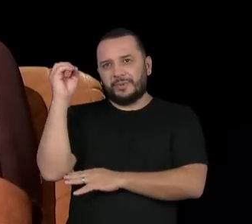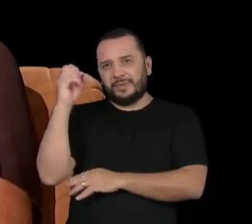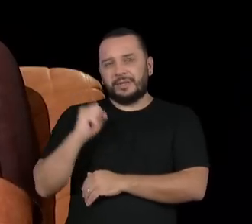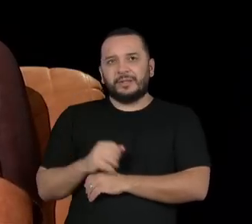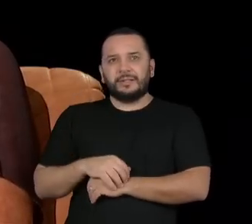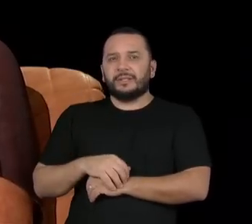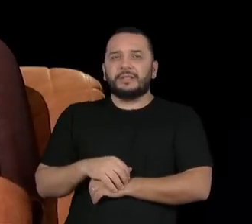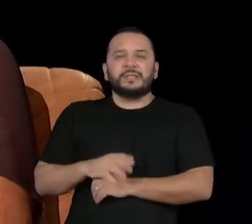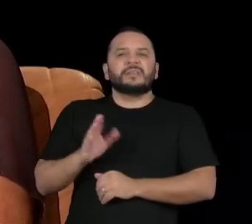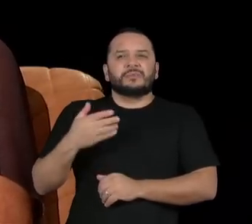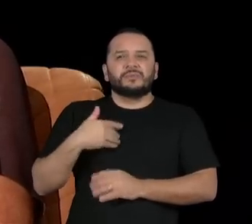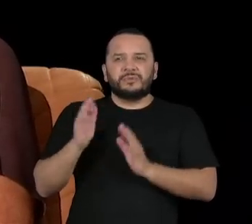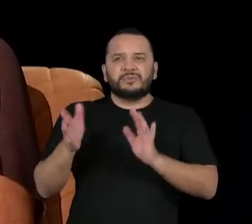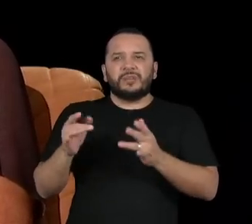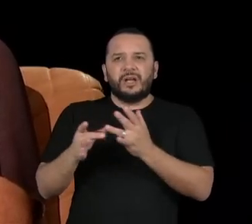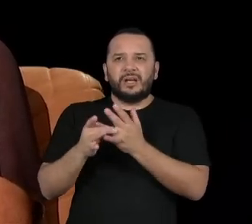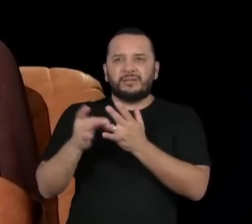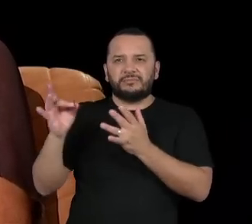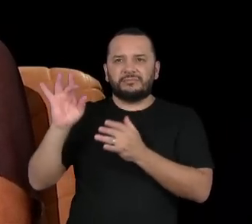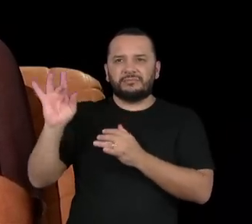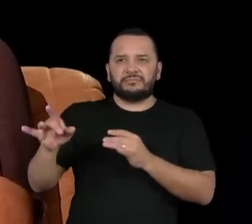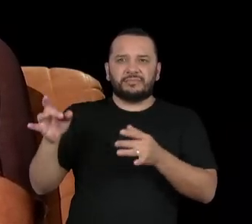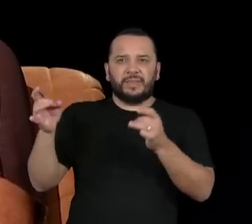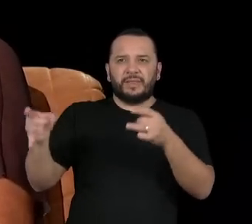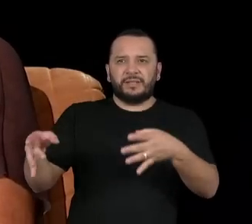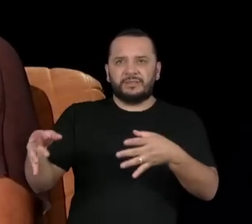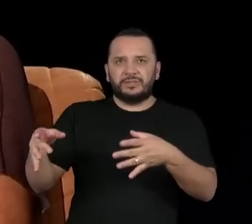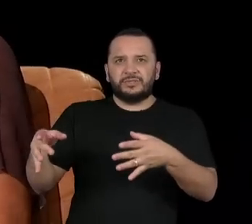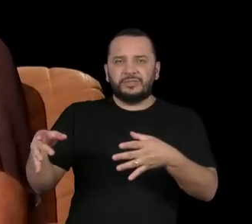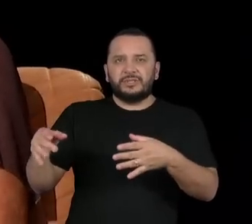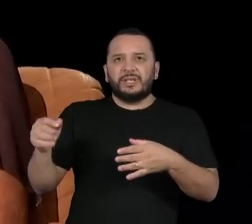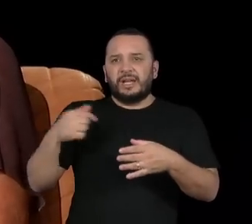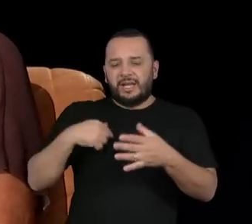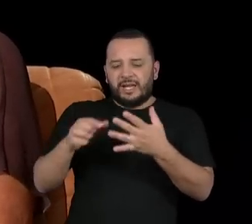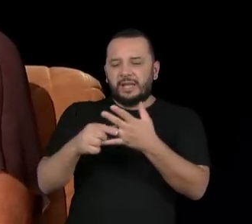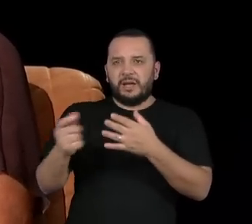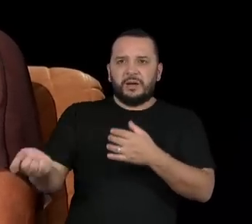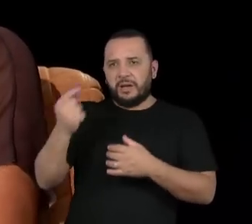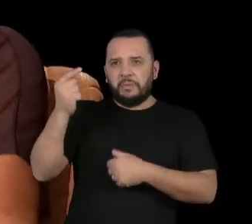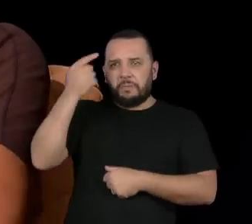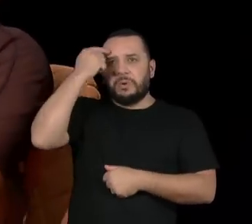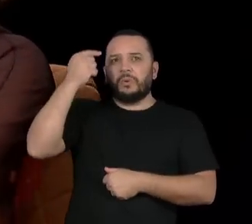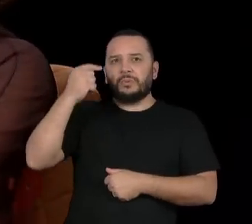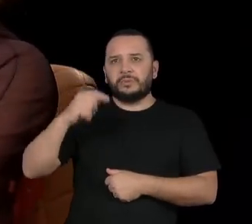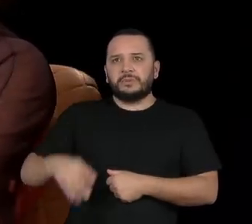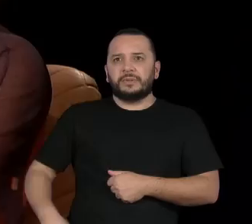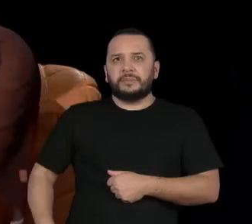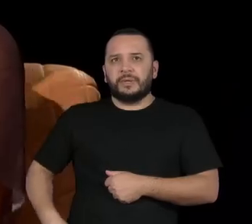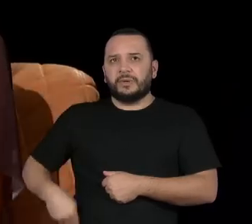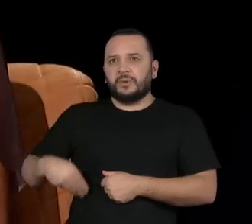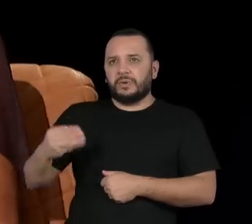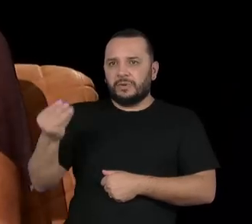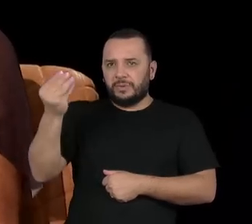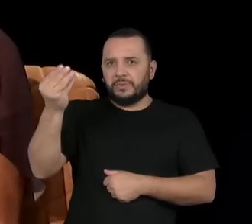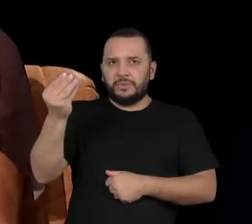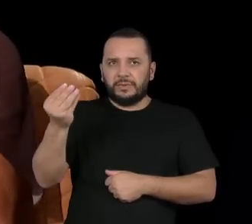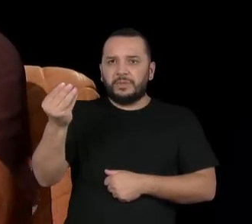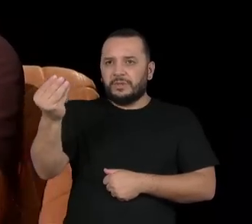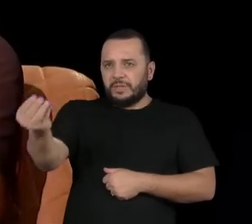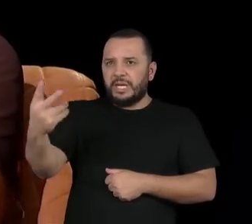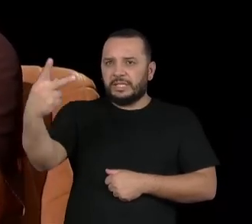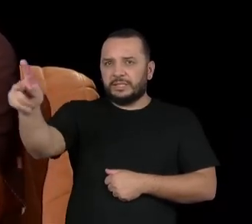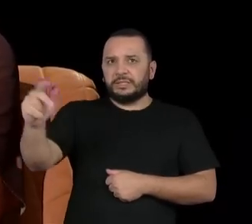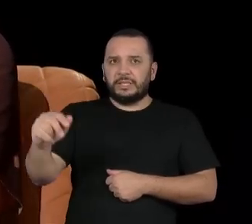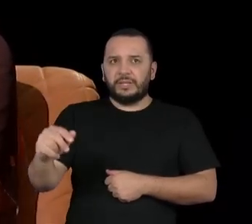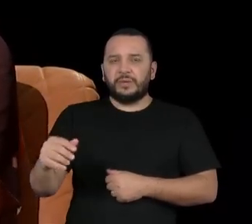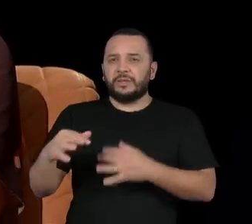falou assim, desfiz, ela jogou um anel na minha cara. Pum, tá aqui, pegou do bolso, toma, é teu. Me